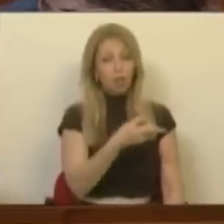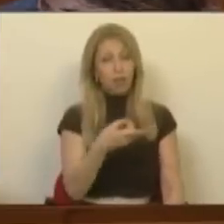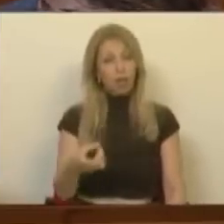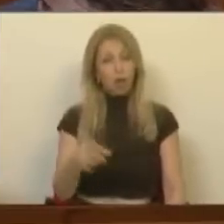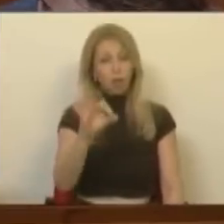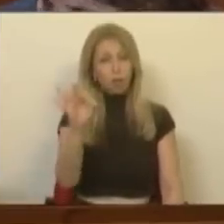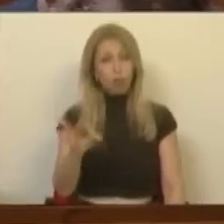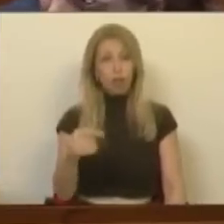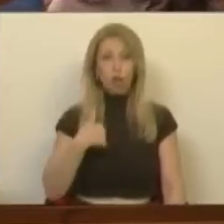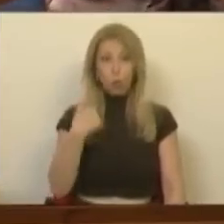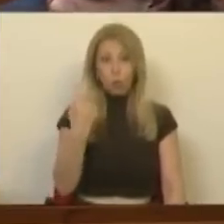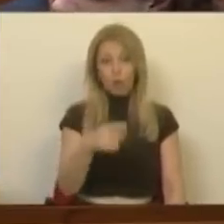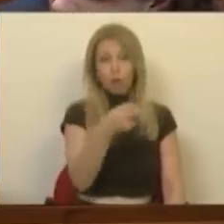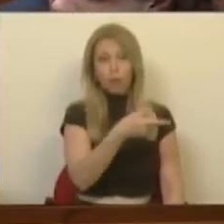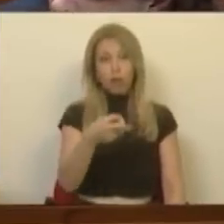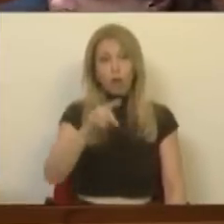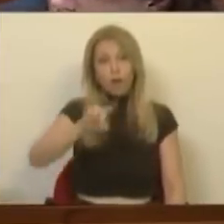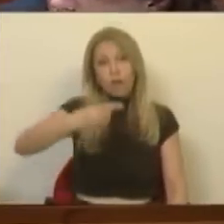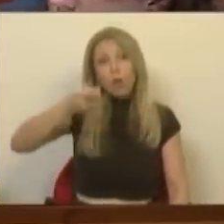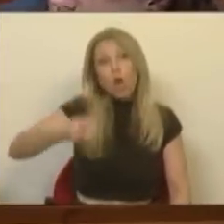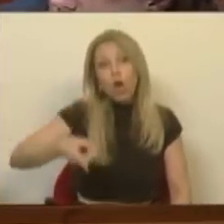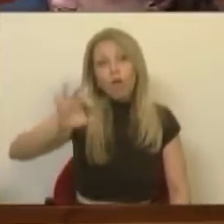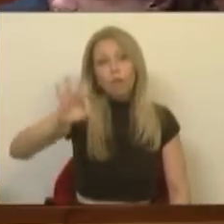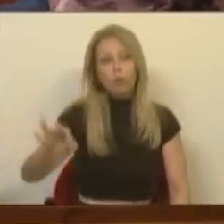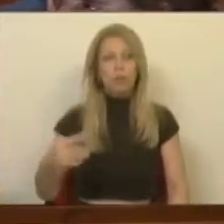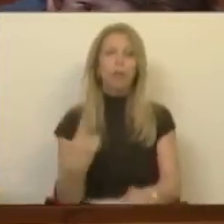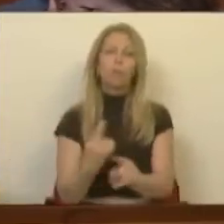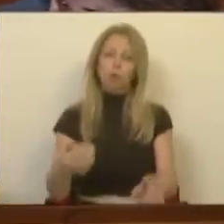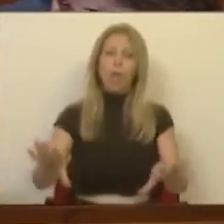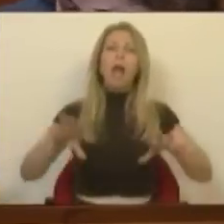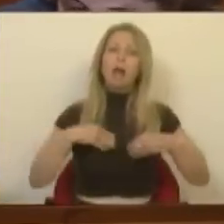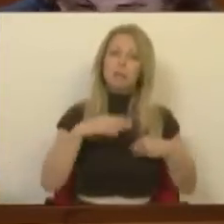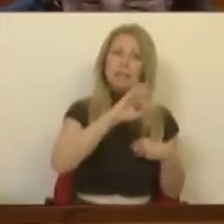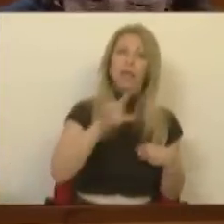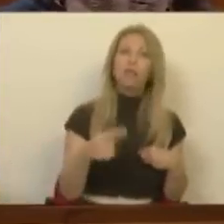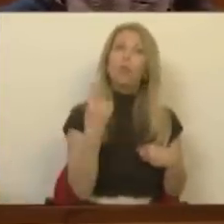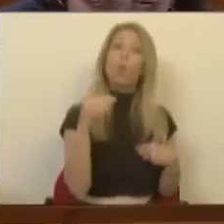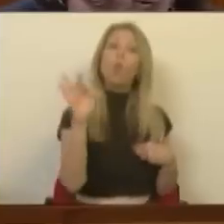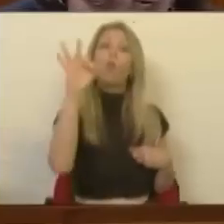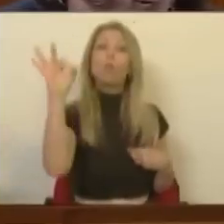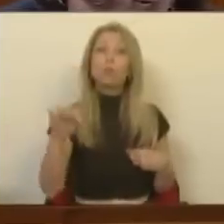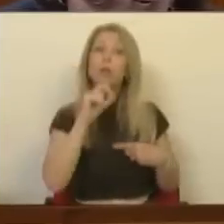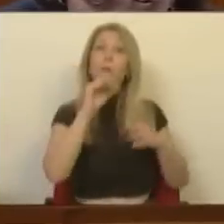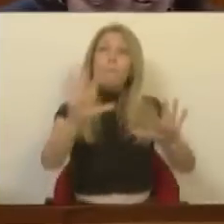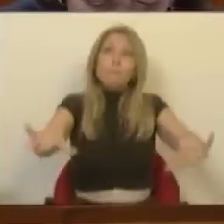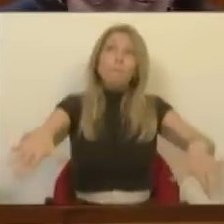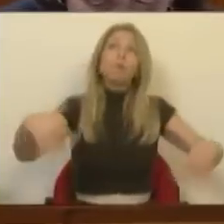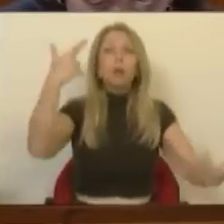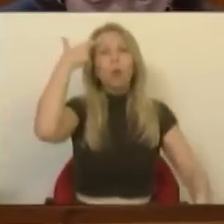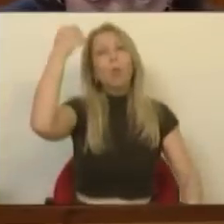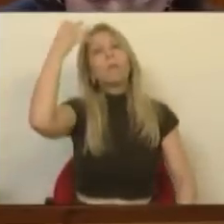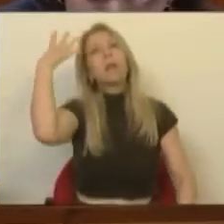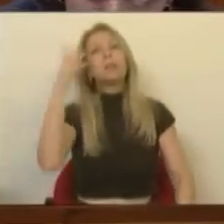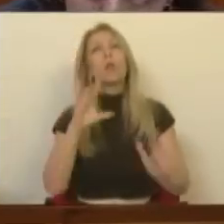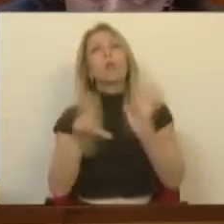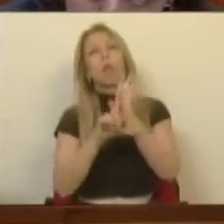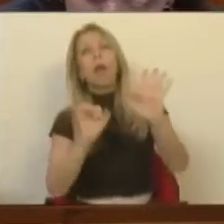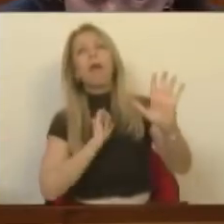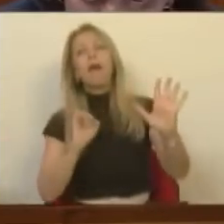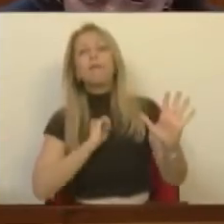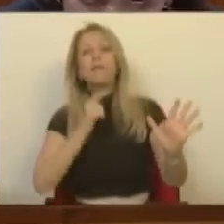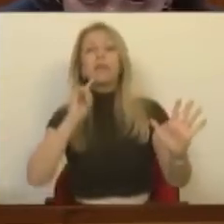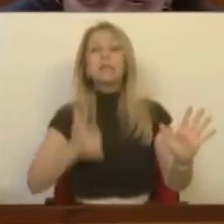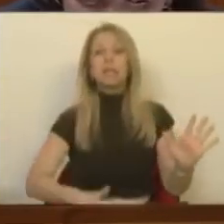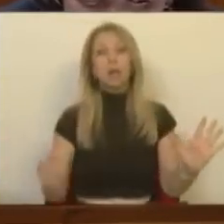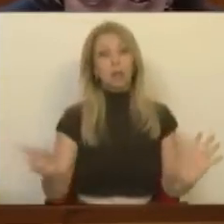99,9 que admite que haja sempre 0,1% das possibilidades da minha interpretação jurídica não está certo o que